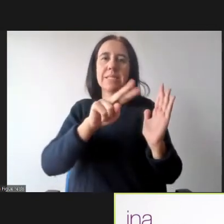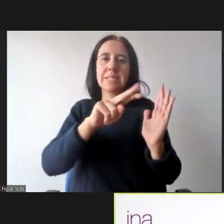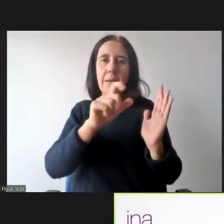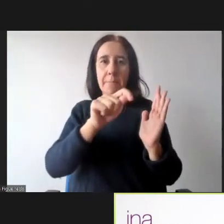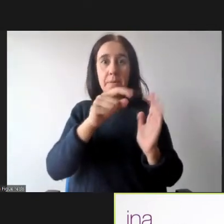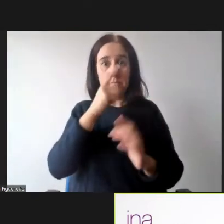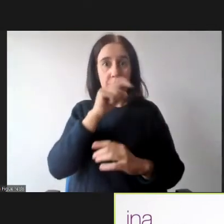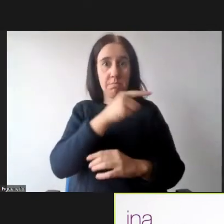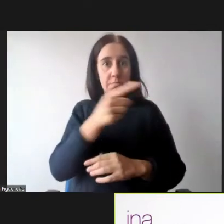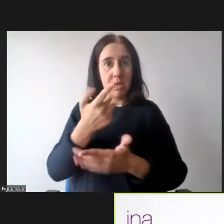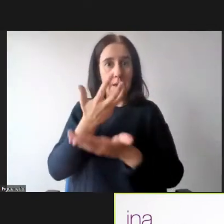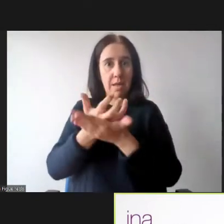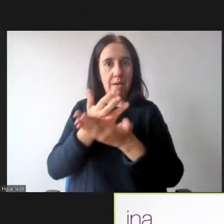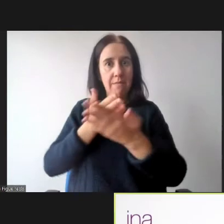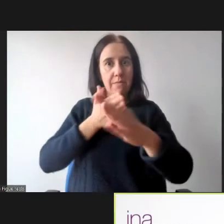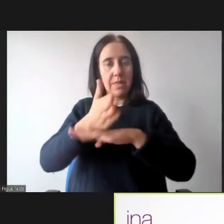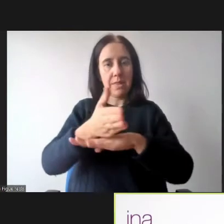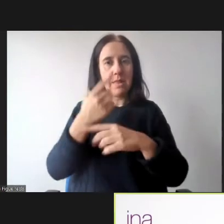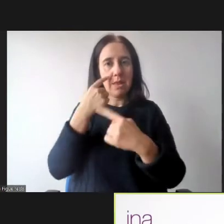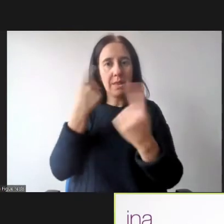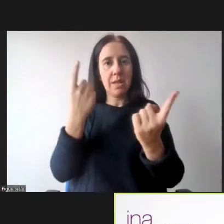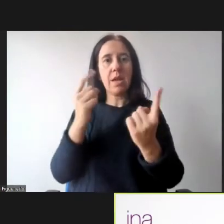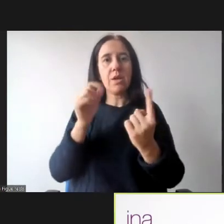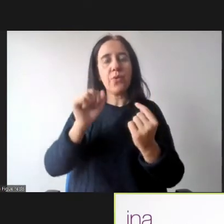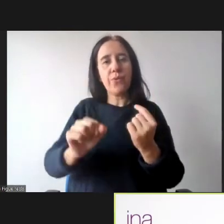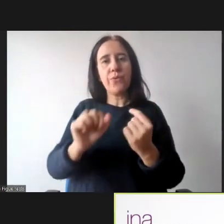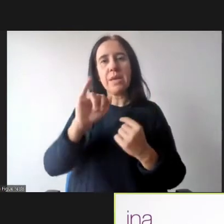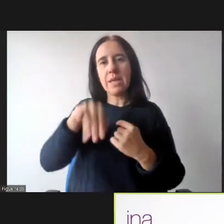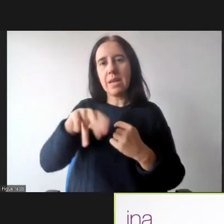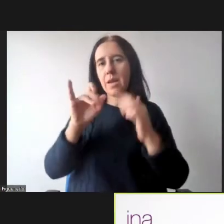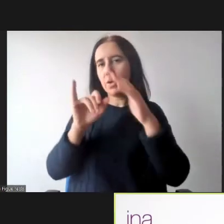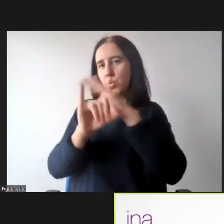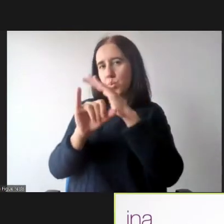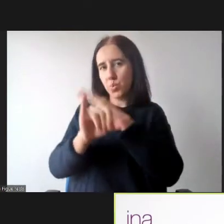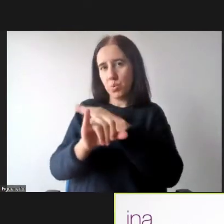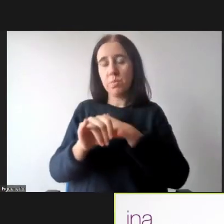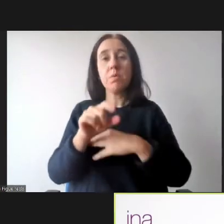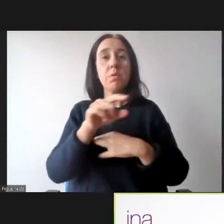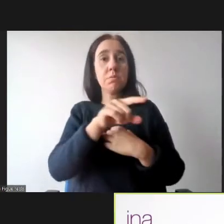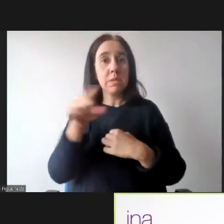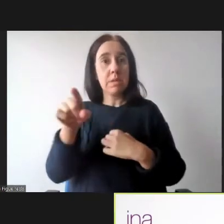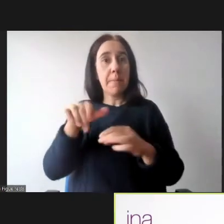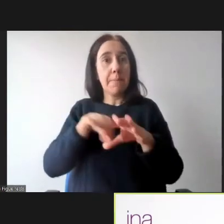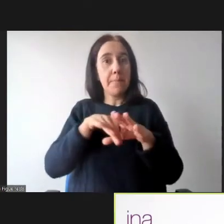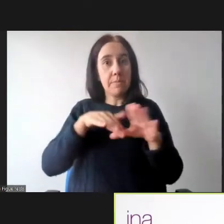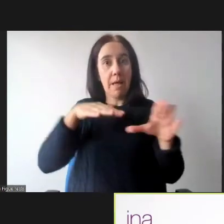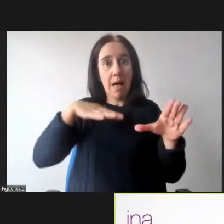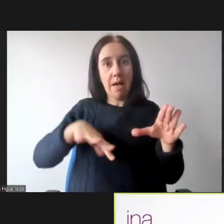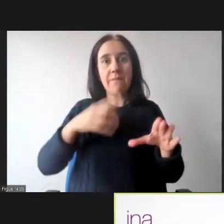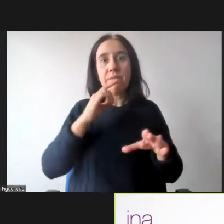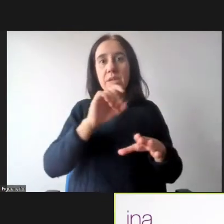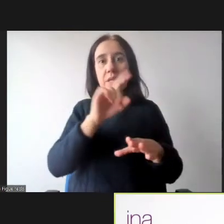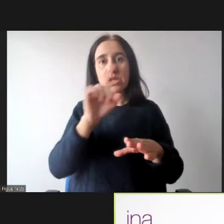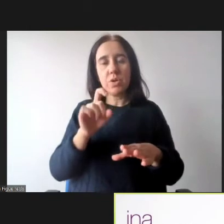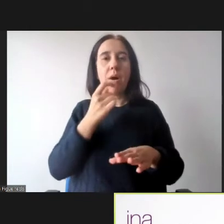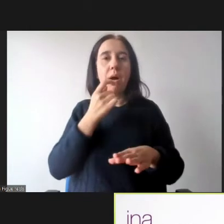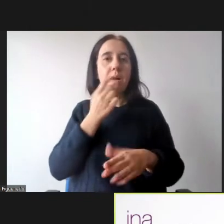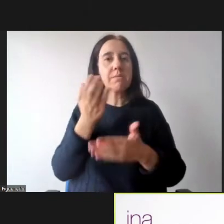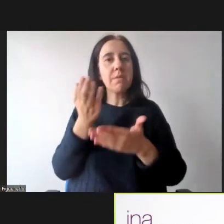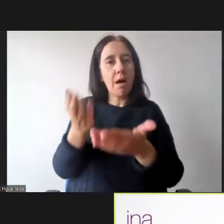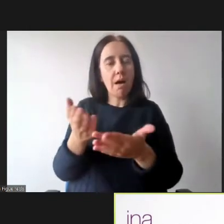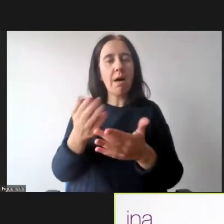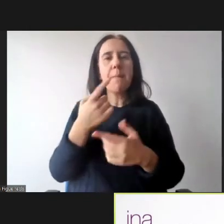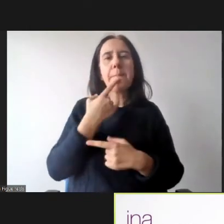direto através do canal do YouTube do INA, e as questões que os participantes queiram colocar devem ser feitas através da ferramenta de